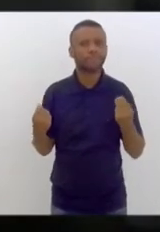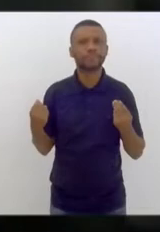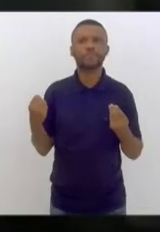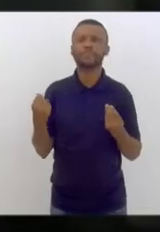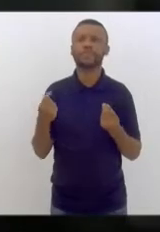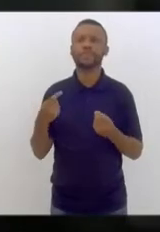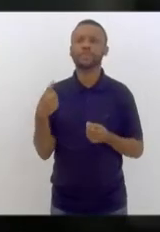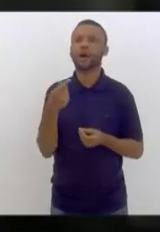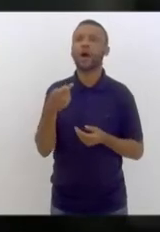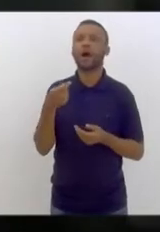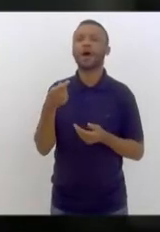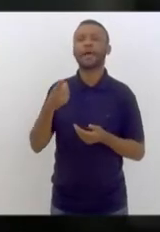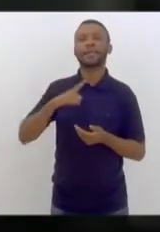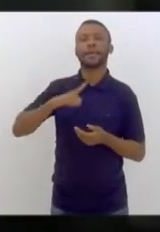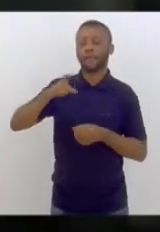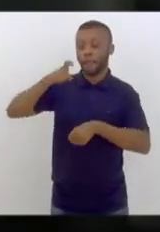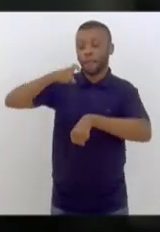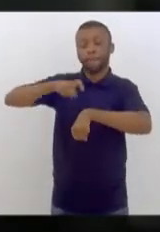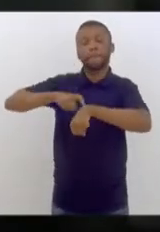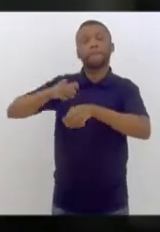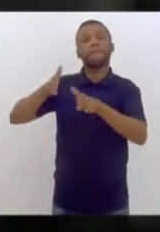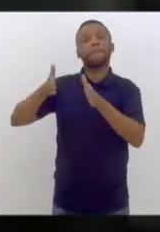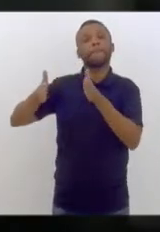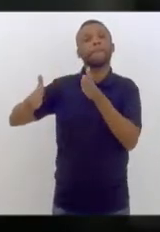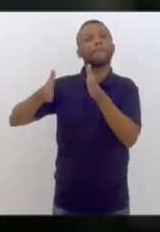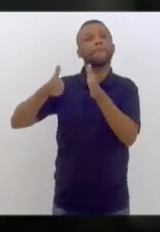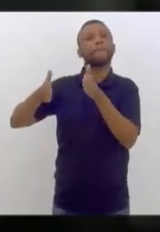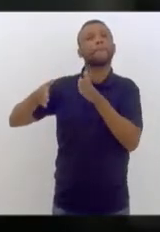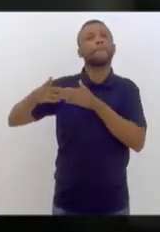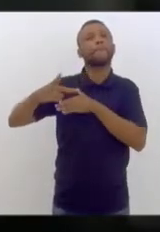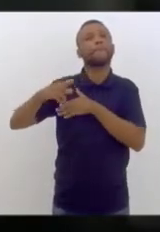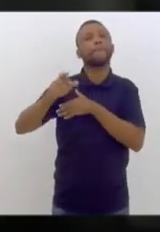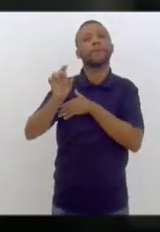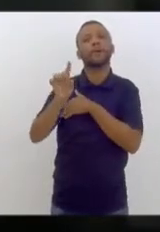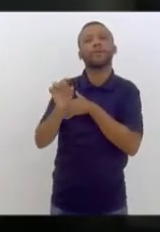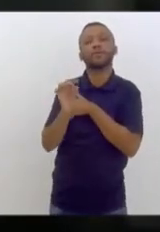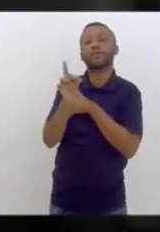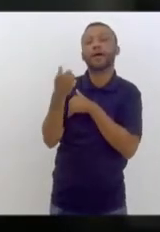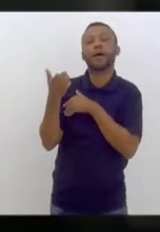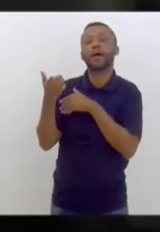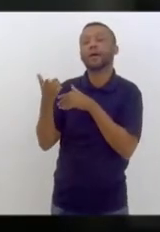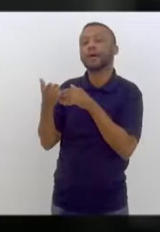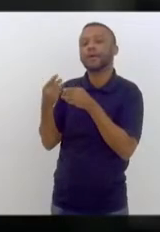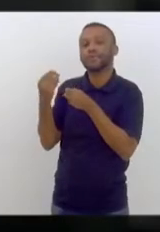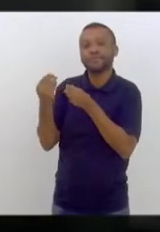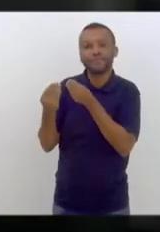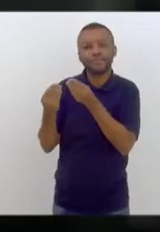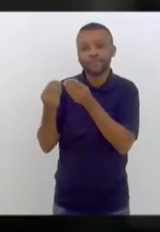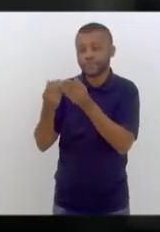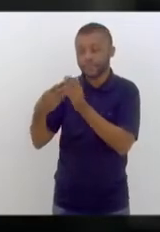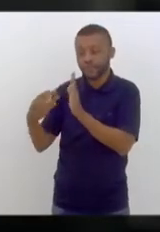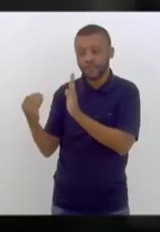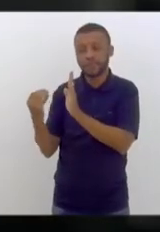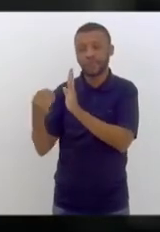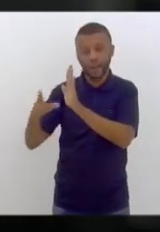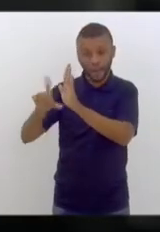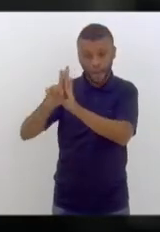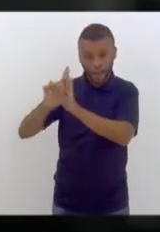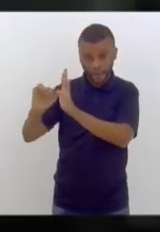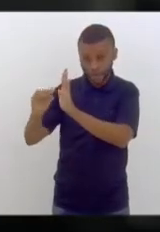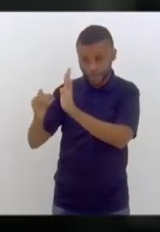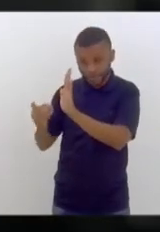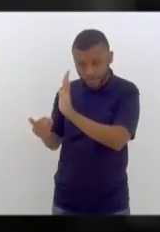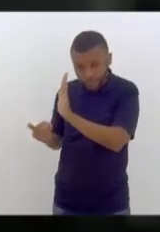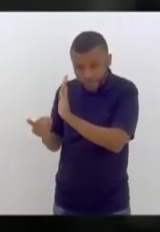a gente existe um prazo, né, para inserção da lei dentro